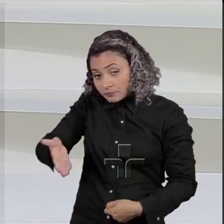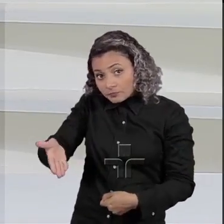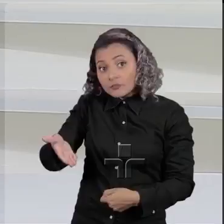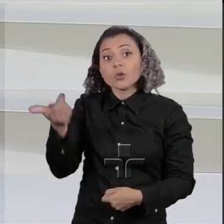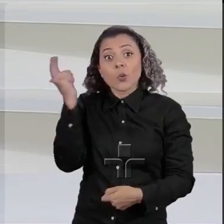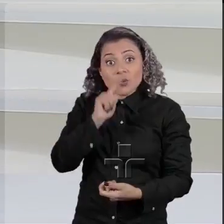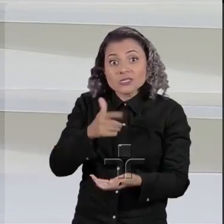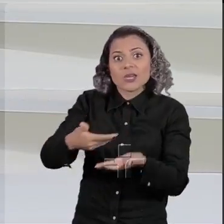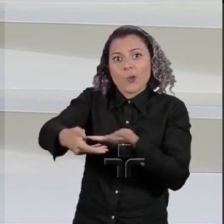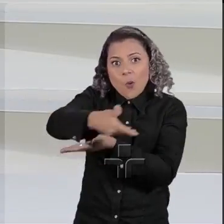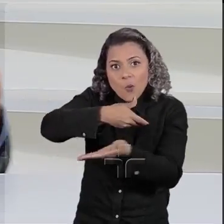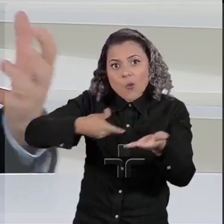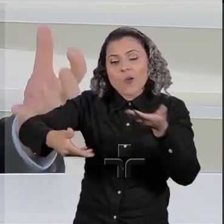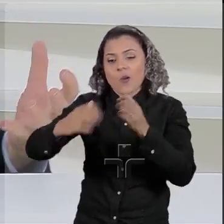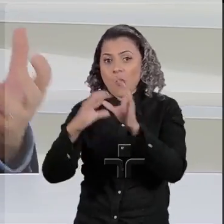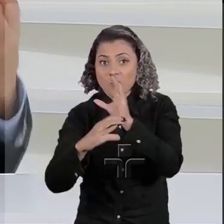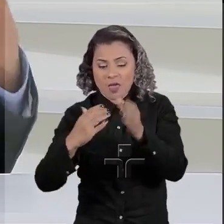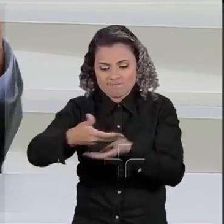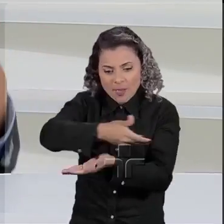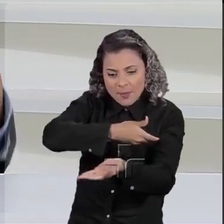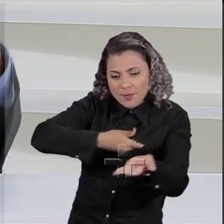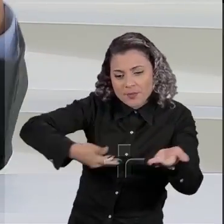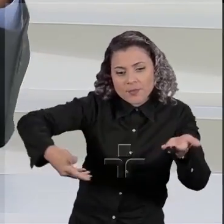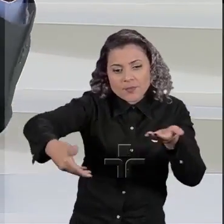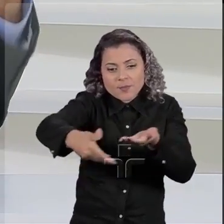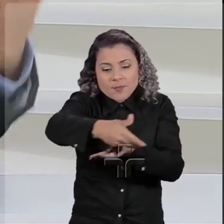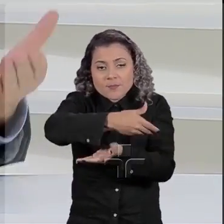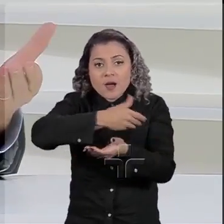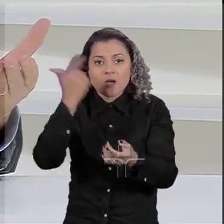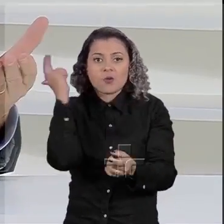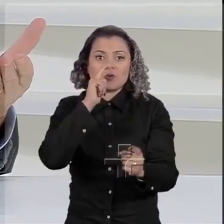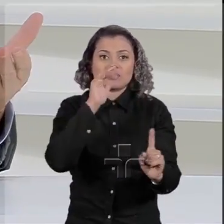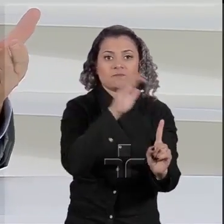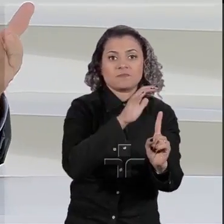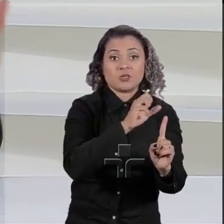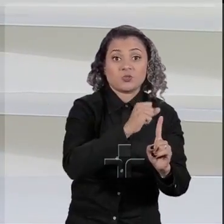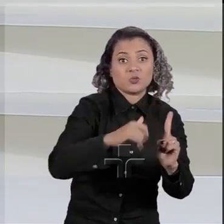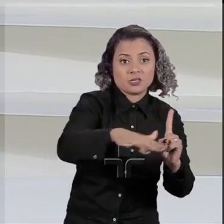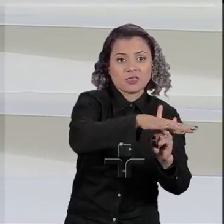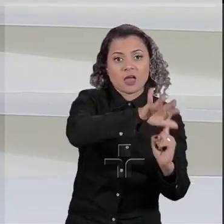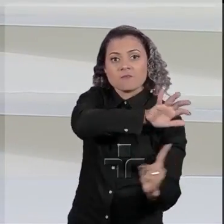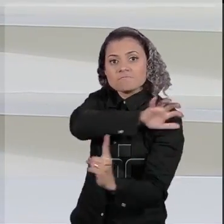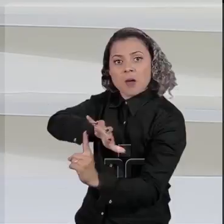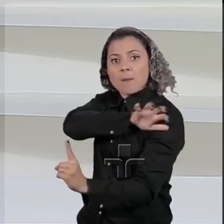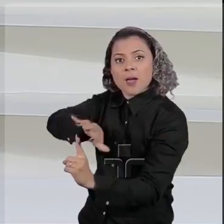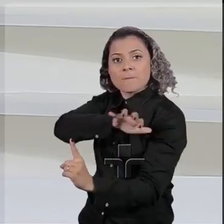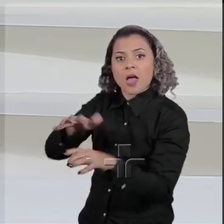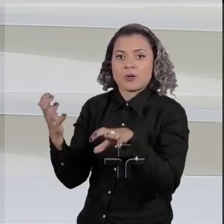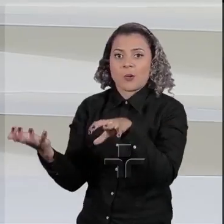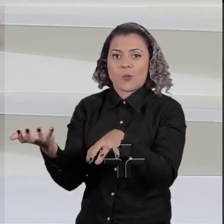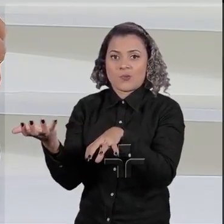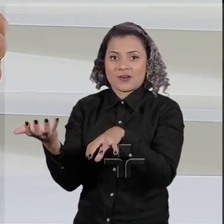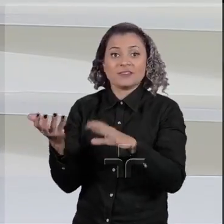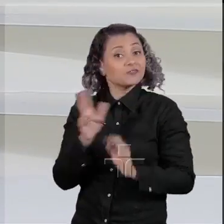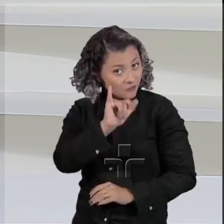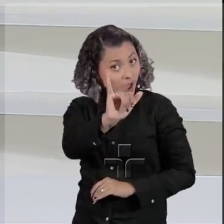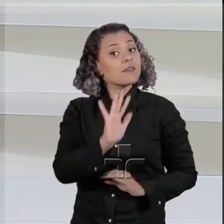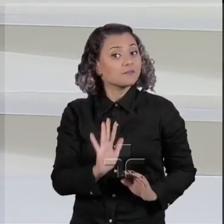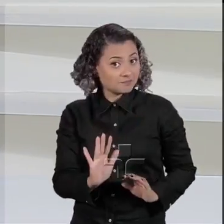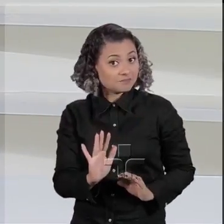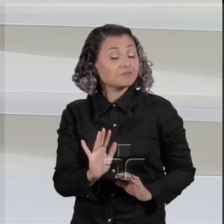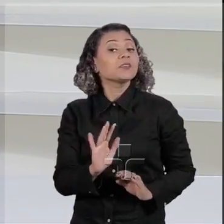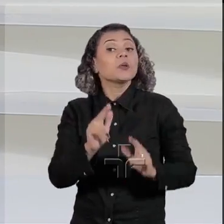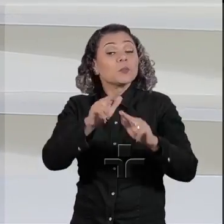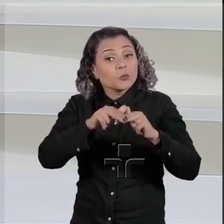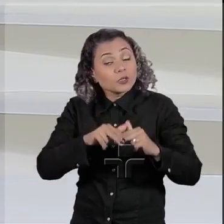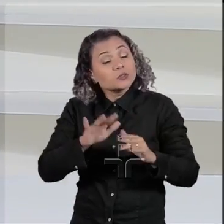comunicação, ele pode levar a sociedade a influenciar o Congresso. E nessa questão da comunicação,